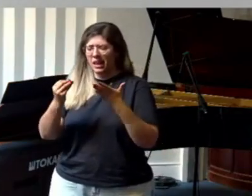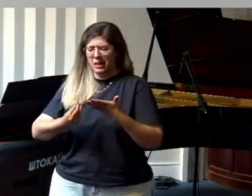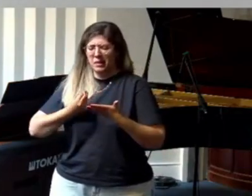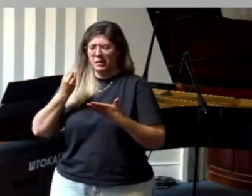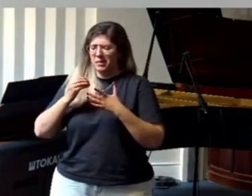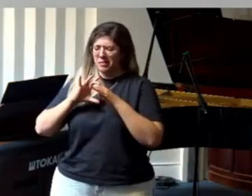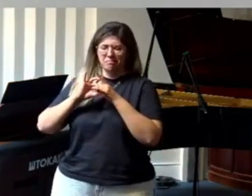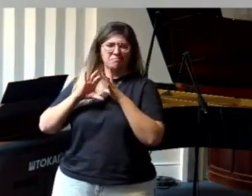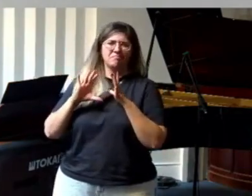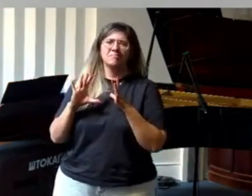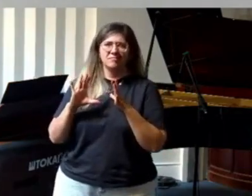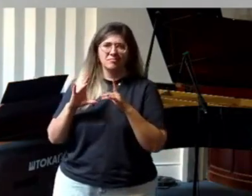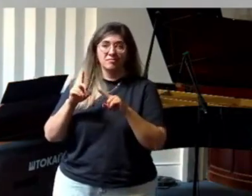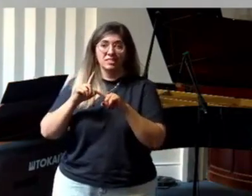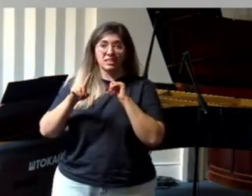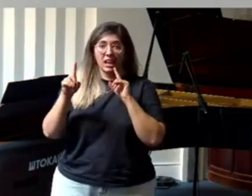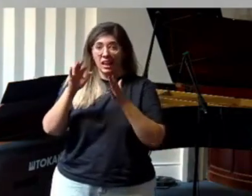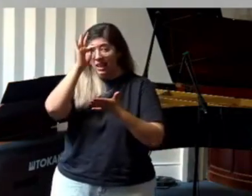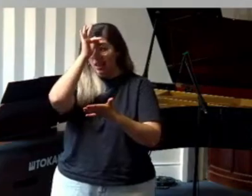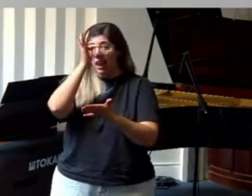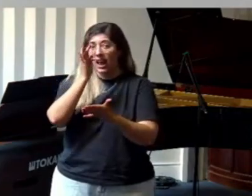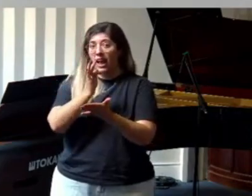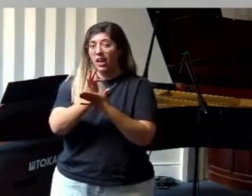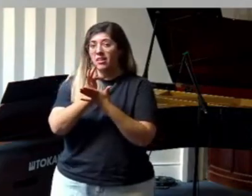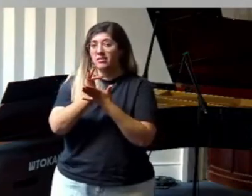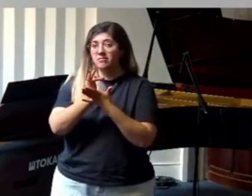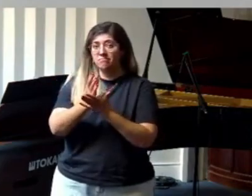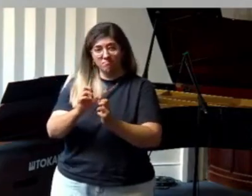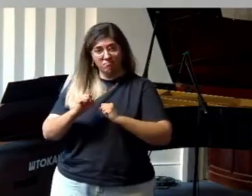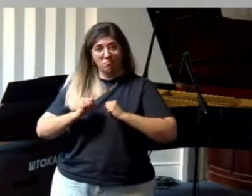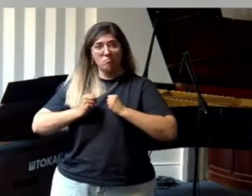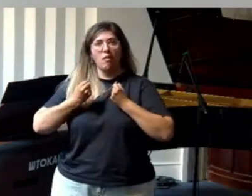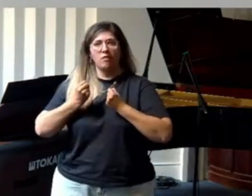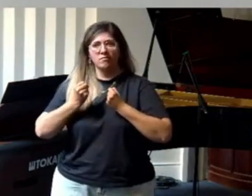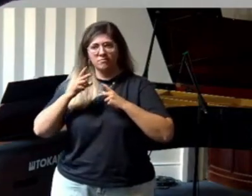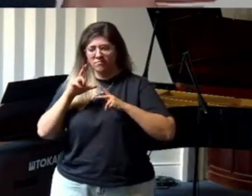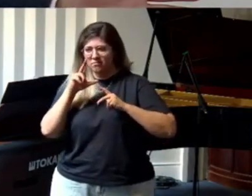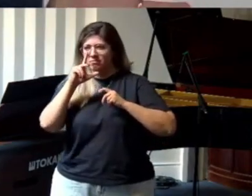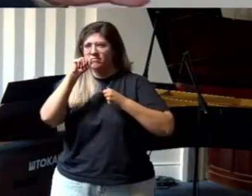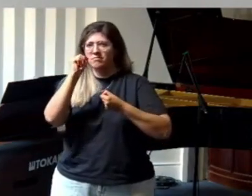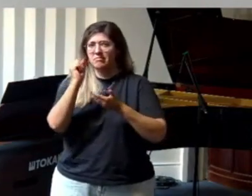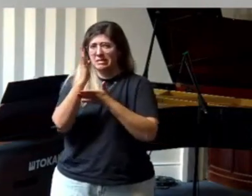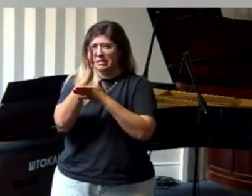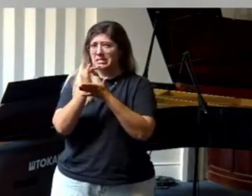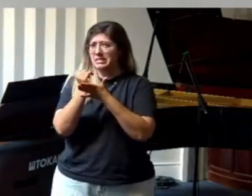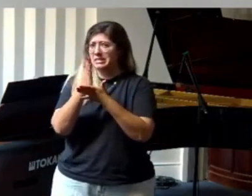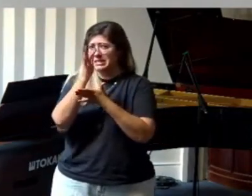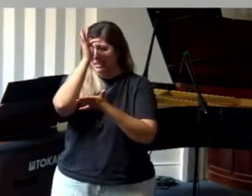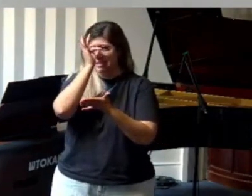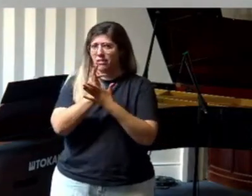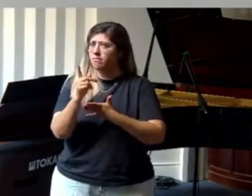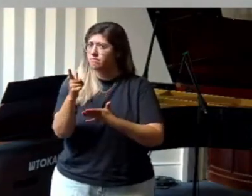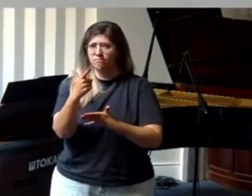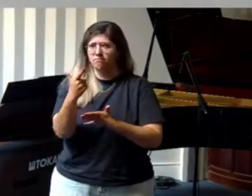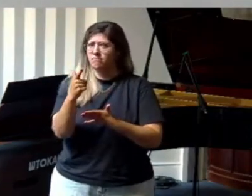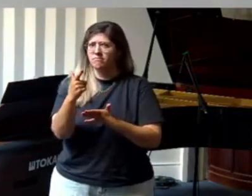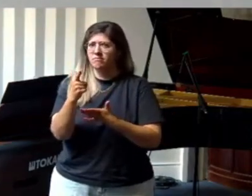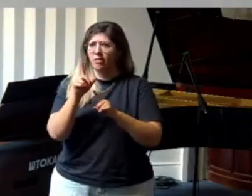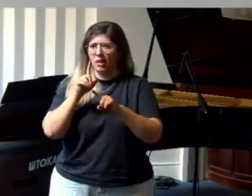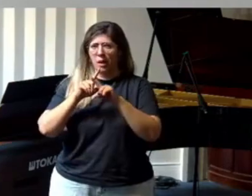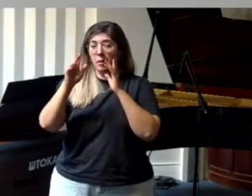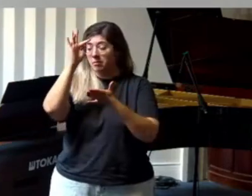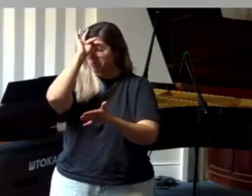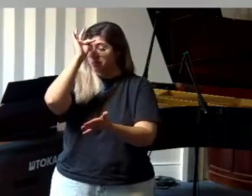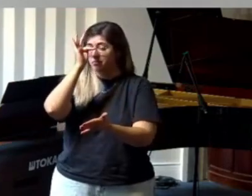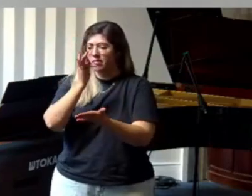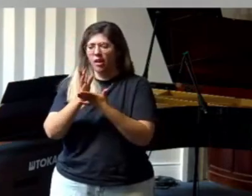uma fé que dependa de outras pessoas, com uma fé dividida entre Deus e outros deuses, outros ídolos, com uma